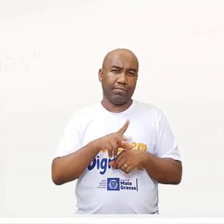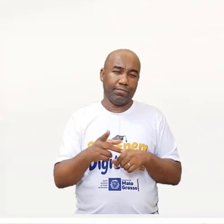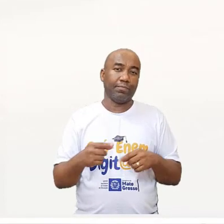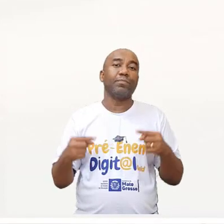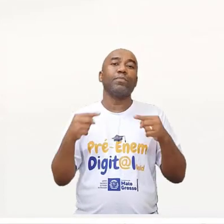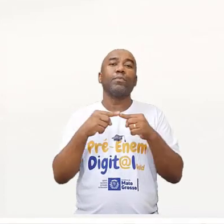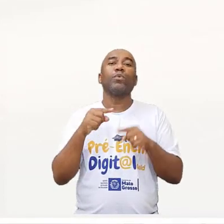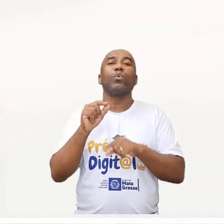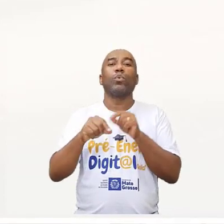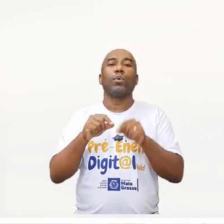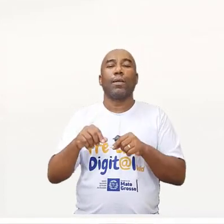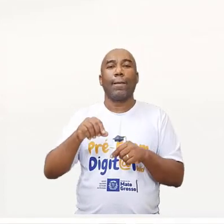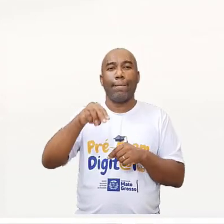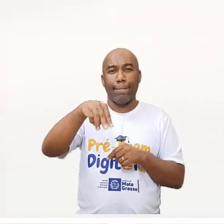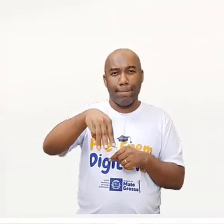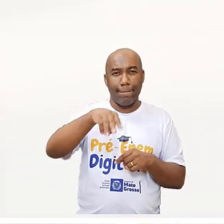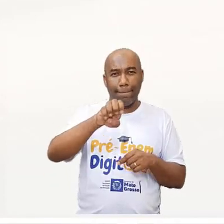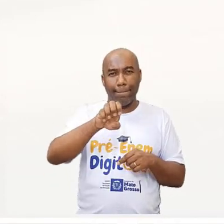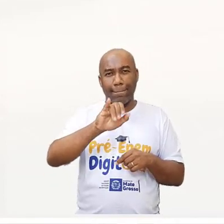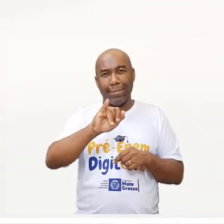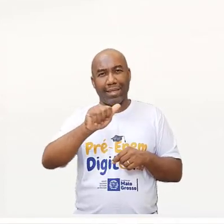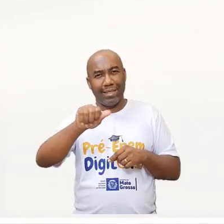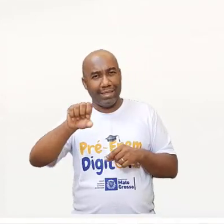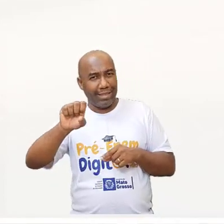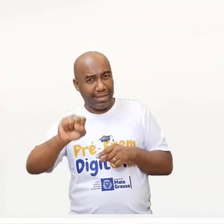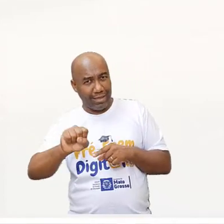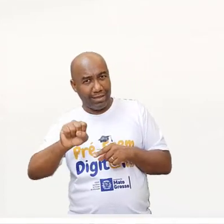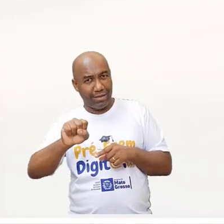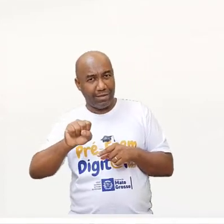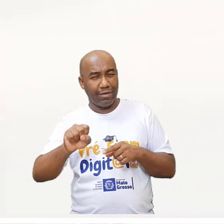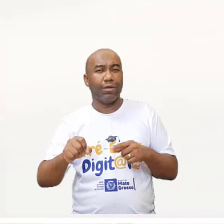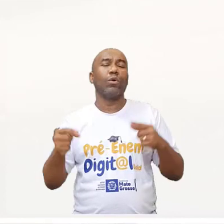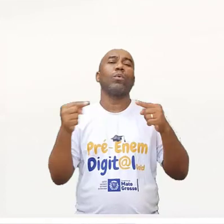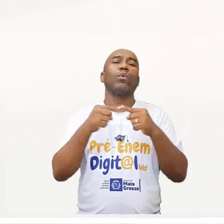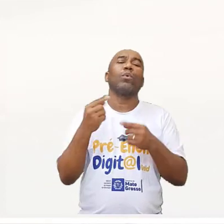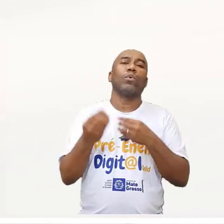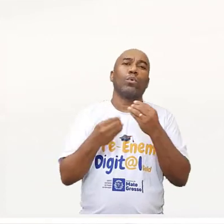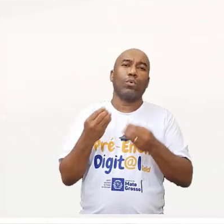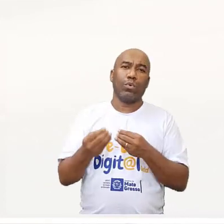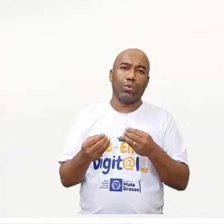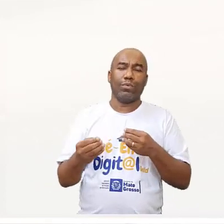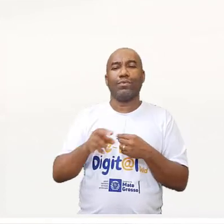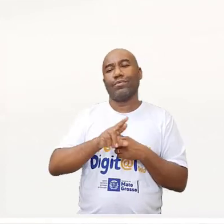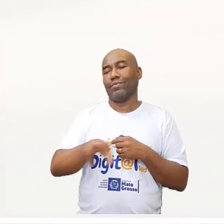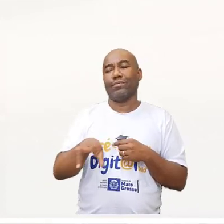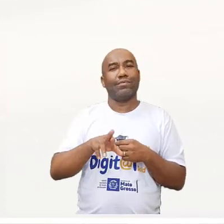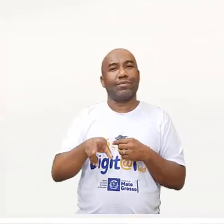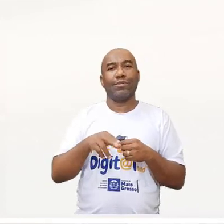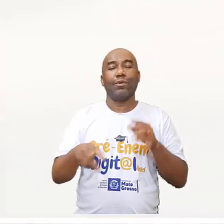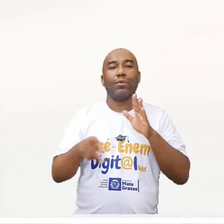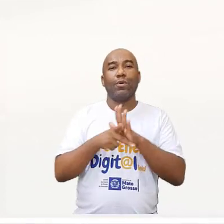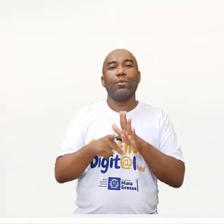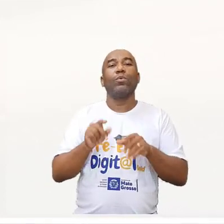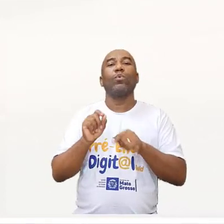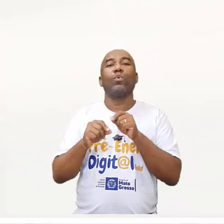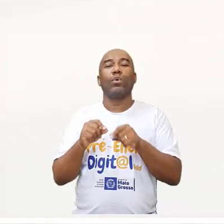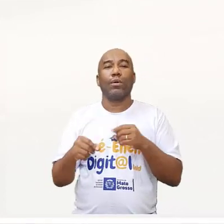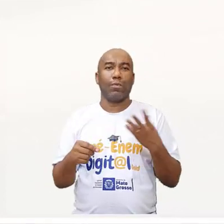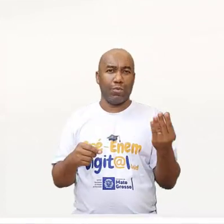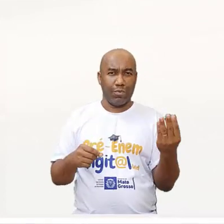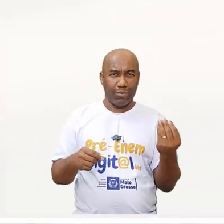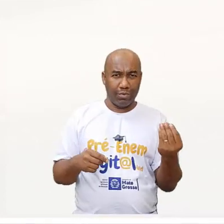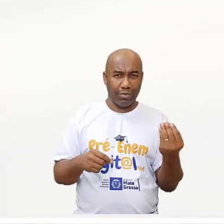palavra meias, verdades, está incorreta, pois o termo não apresenta forma no plural. Está